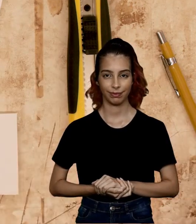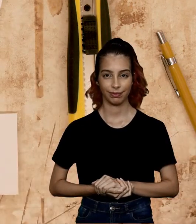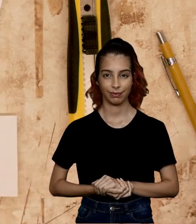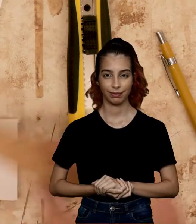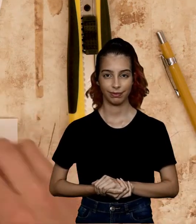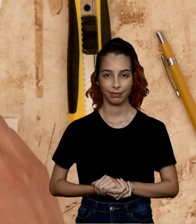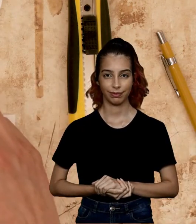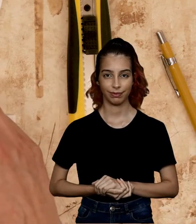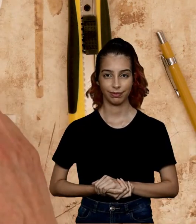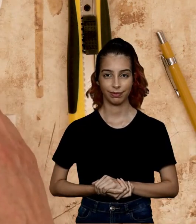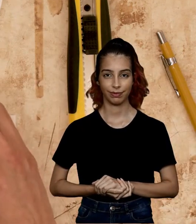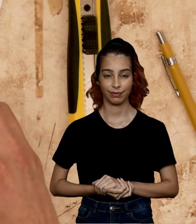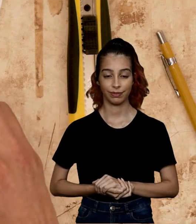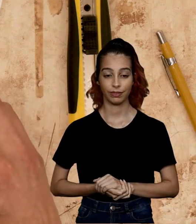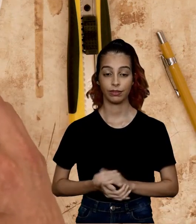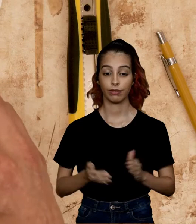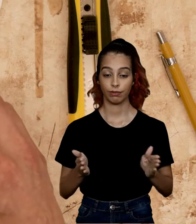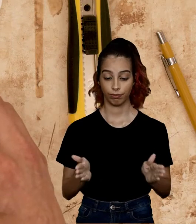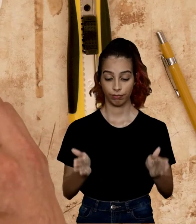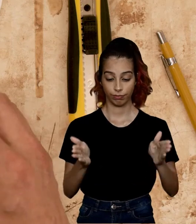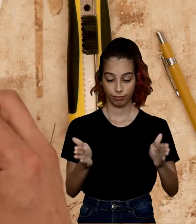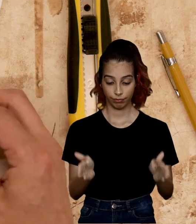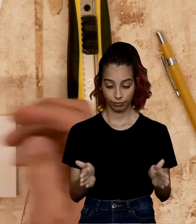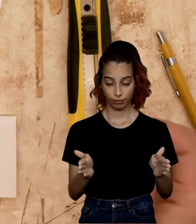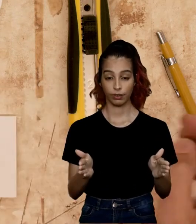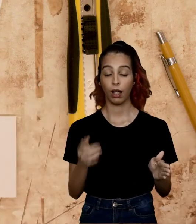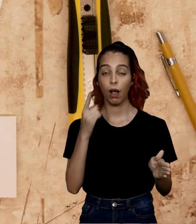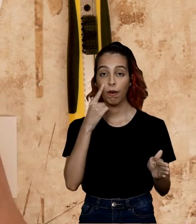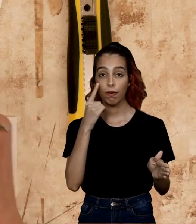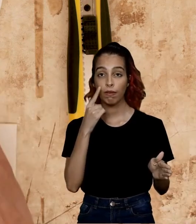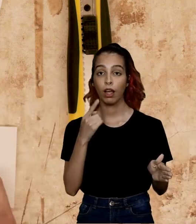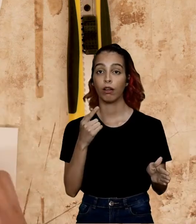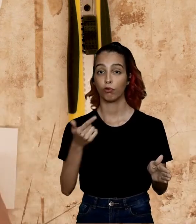laterais maiores com 40.